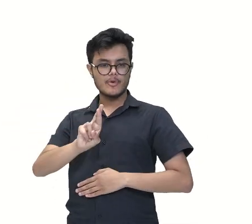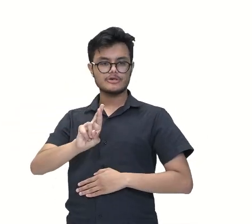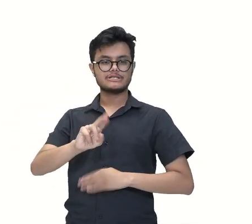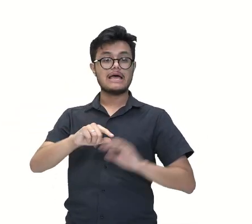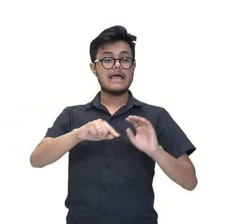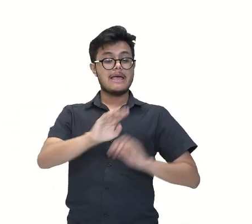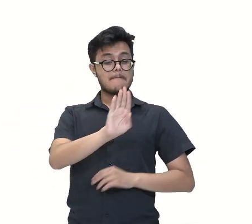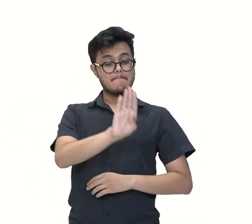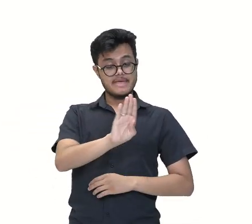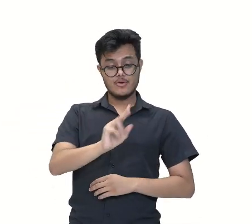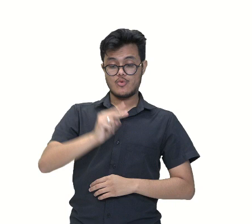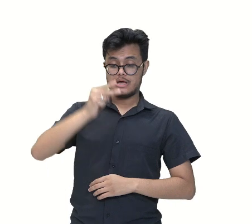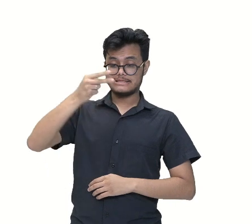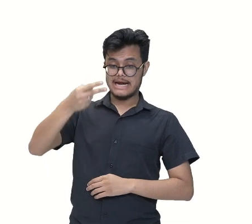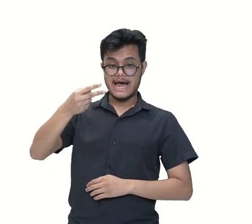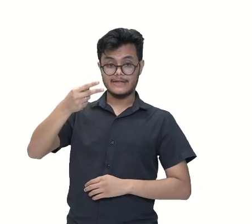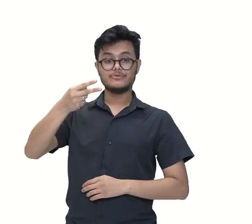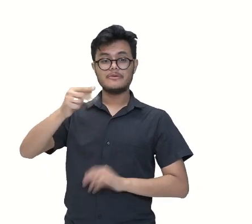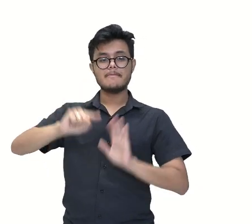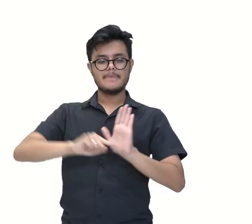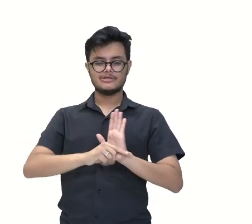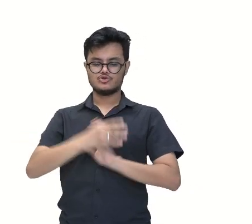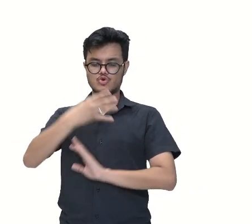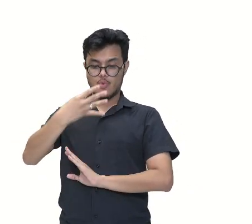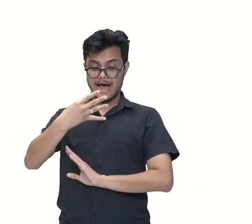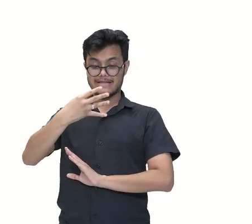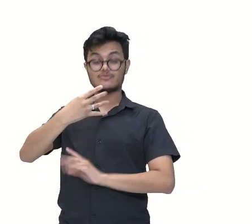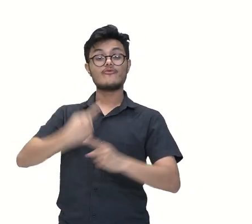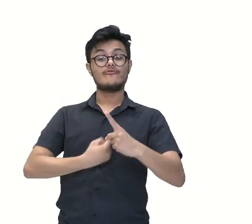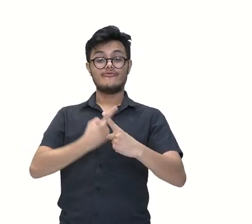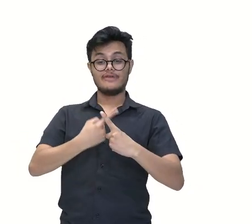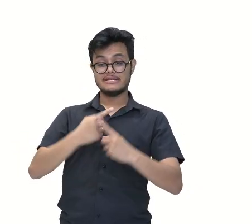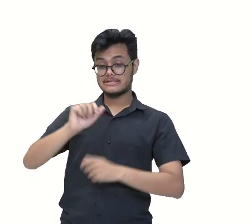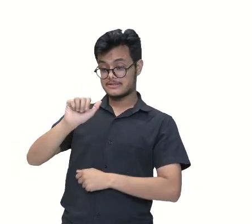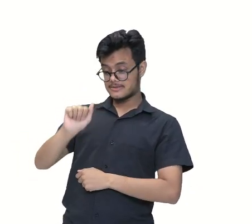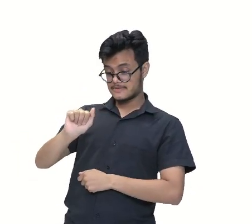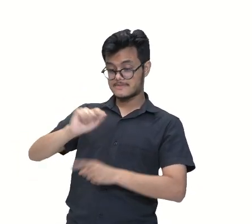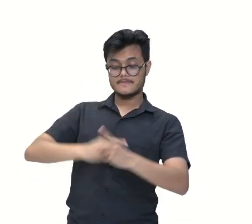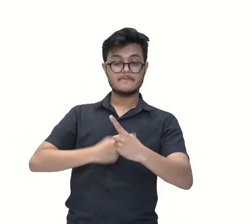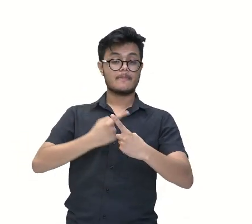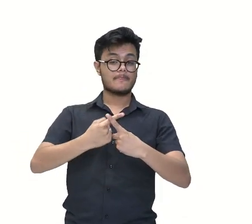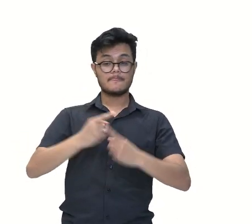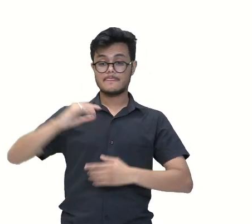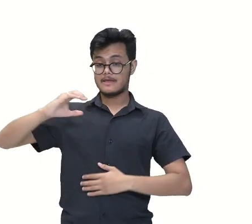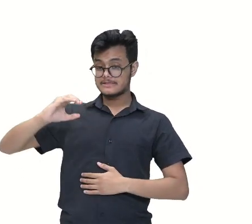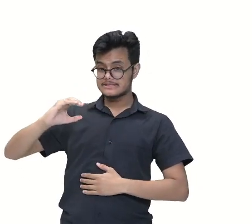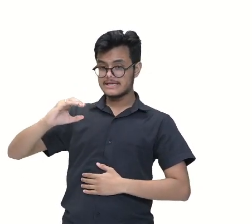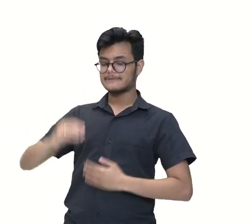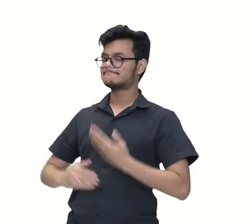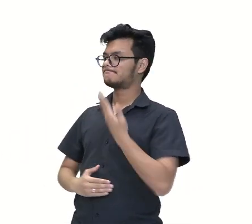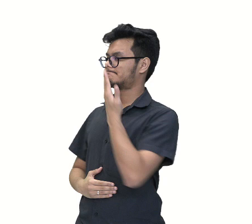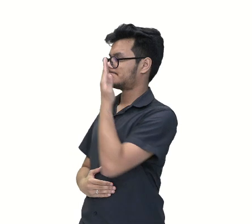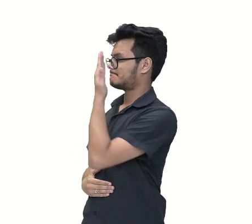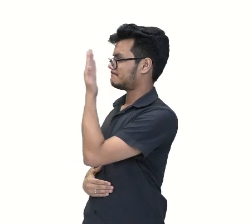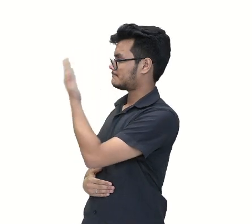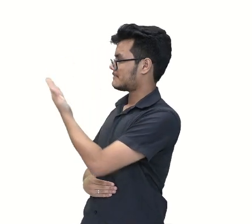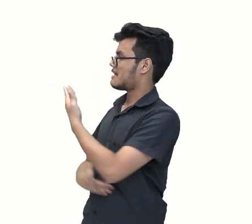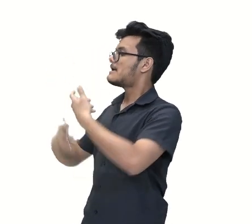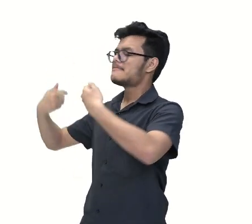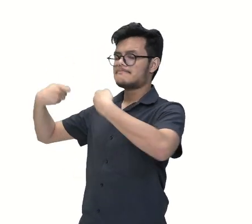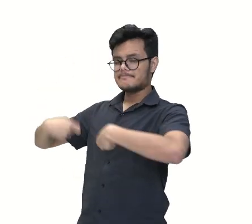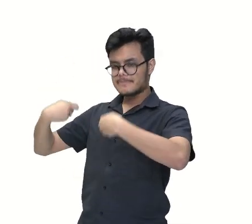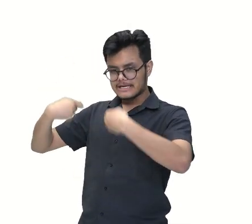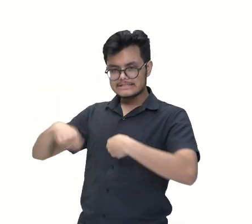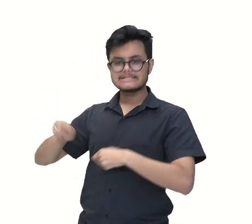4 vezes a vezes c. Ok? Eu vou aqui reforçar a recomendação que eu já fiz em aulas